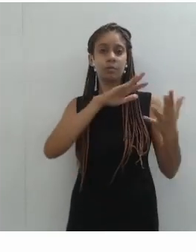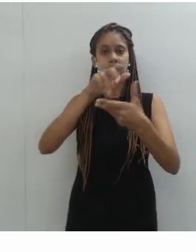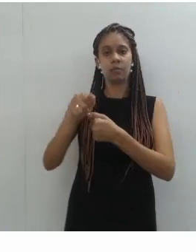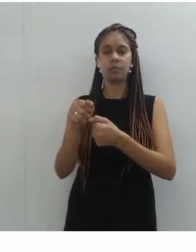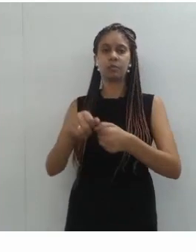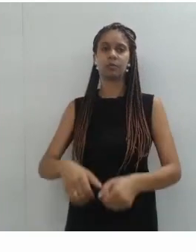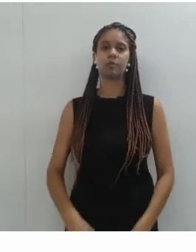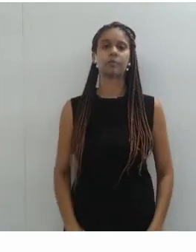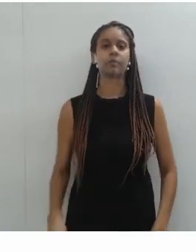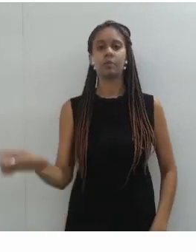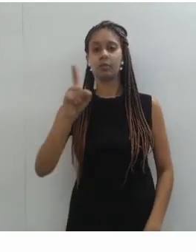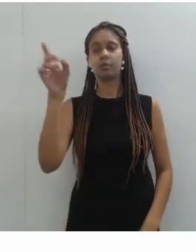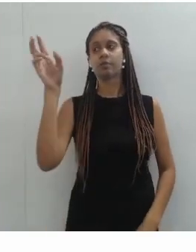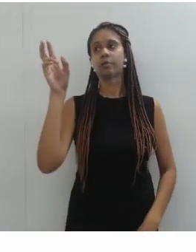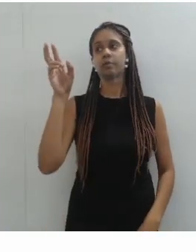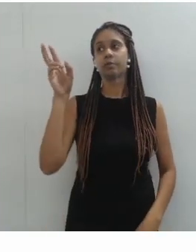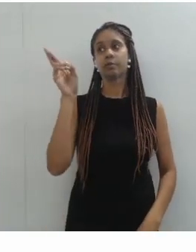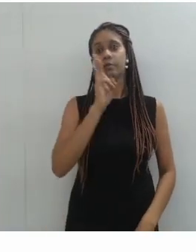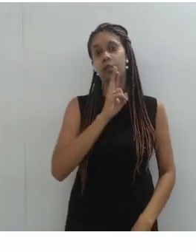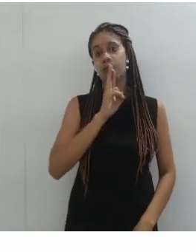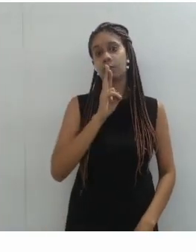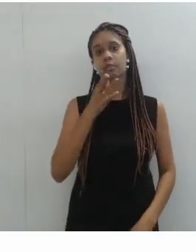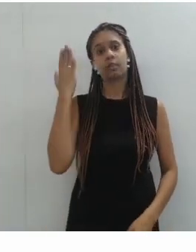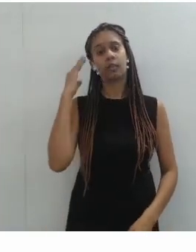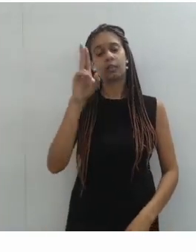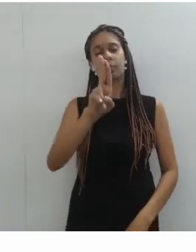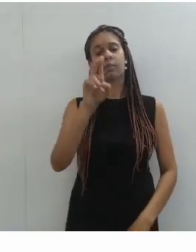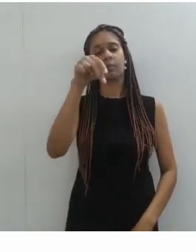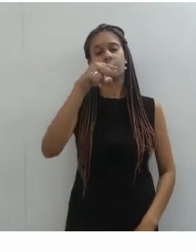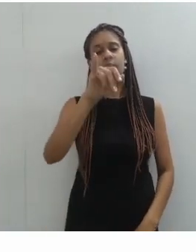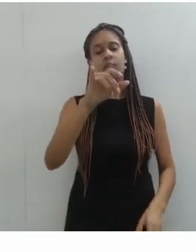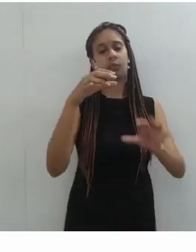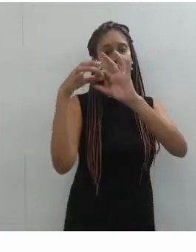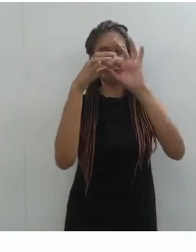foi nem na Rússia, que na época era a União Soviética, nem nos